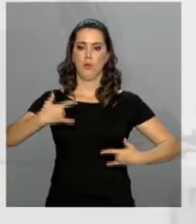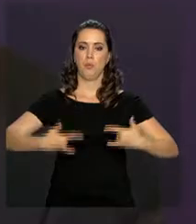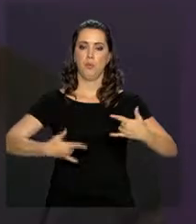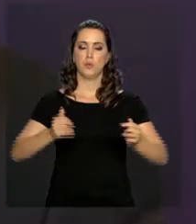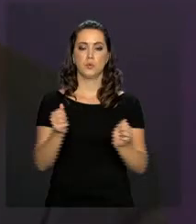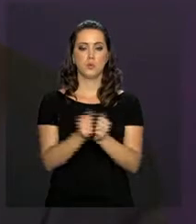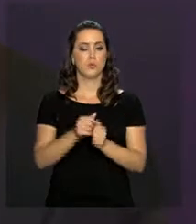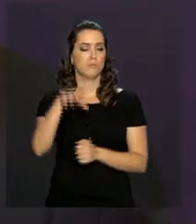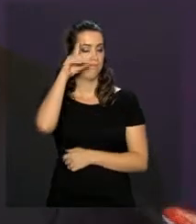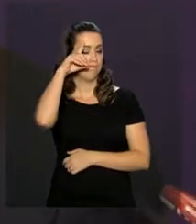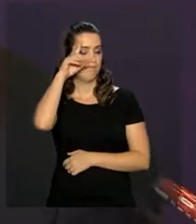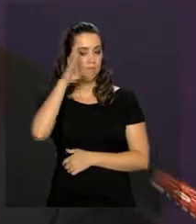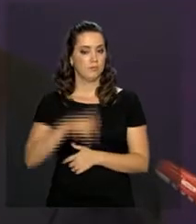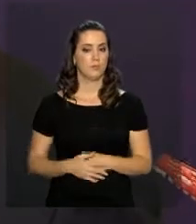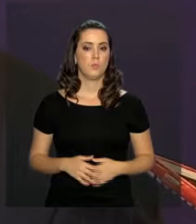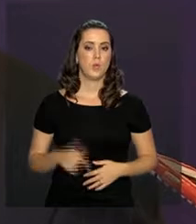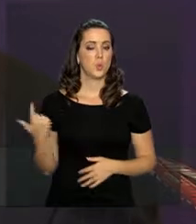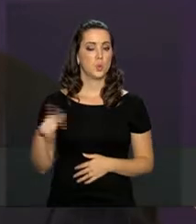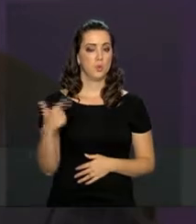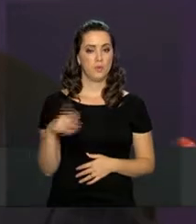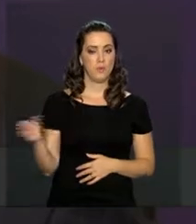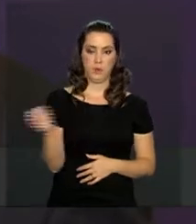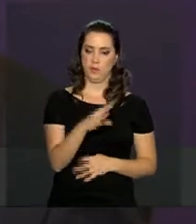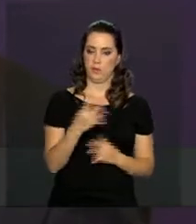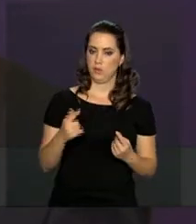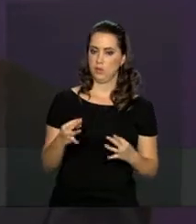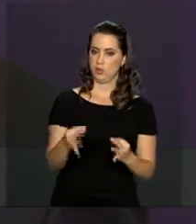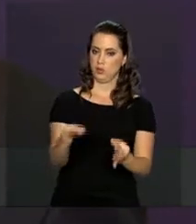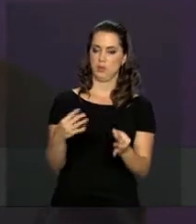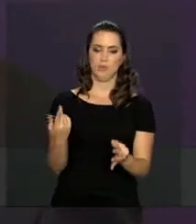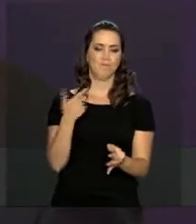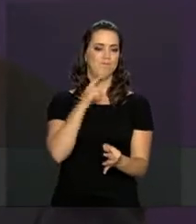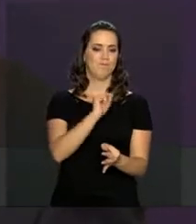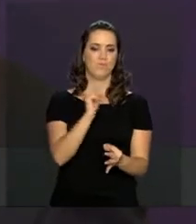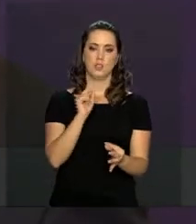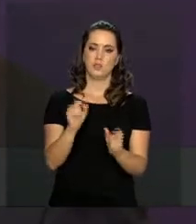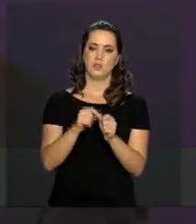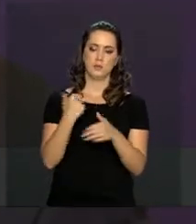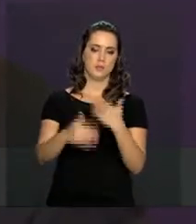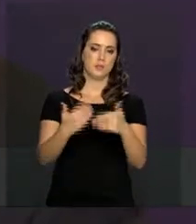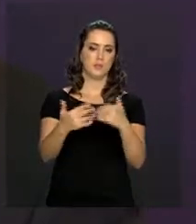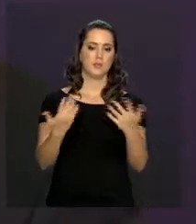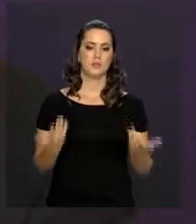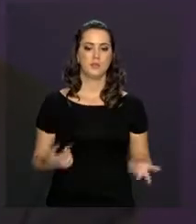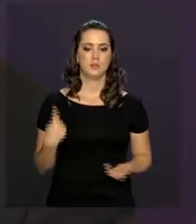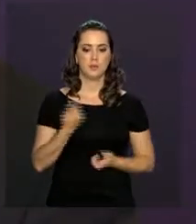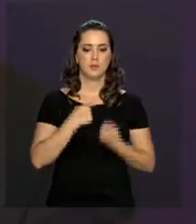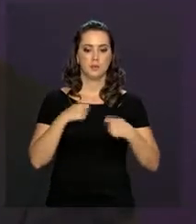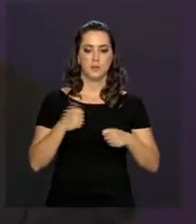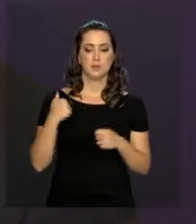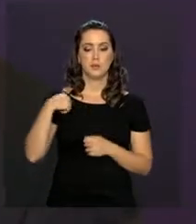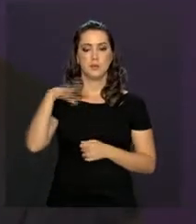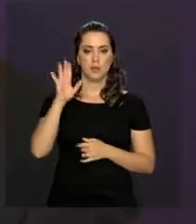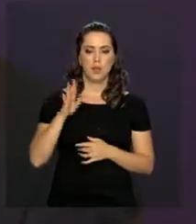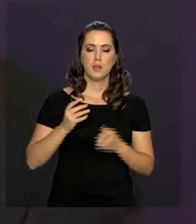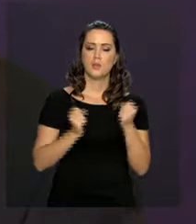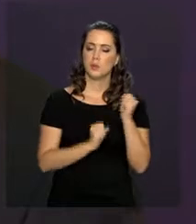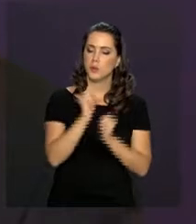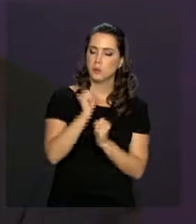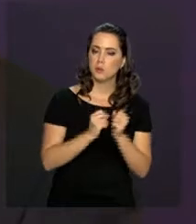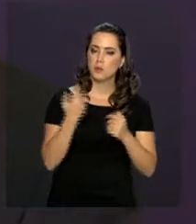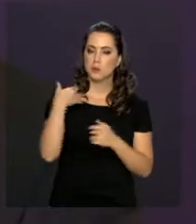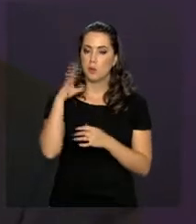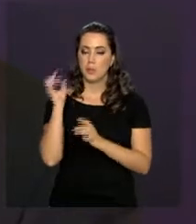sem inovação nós vamos conseguir fazer com que a nossa produção avança nós precisamos ser mais produtivos e mais